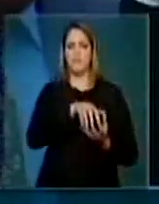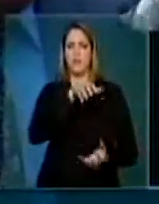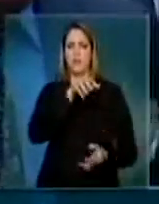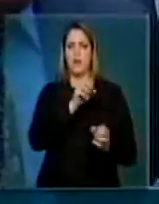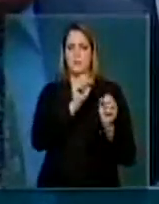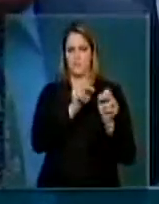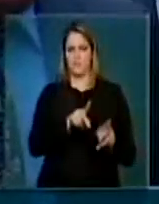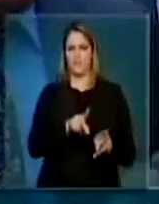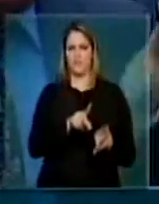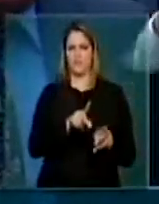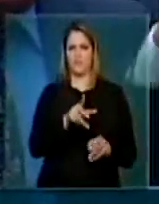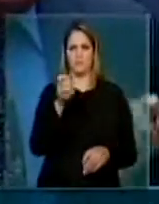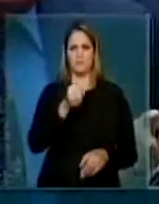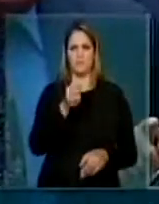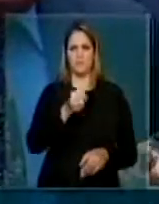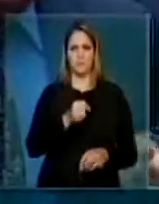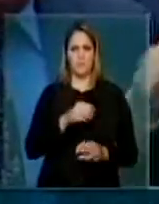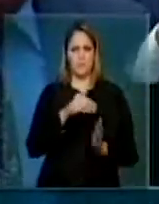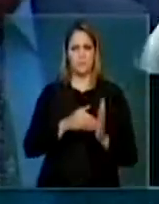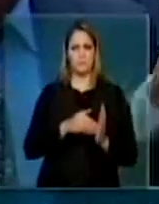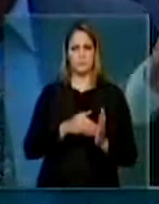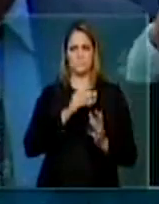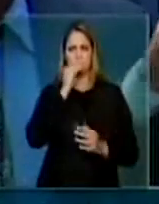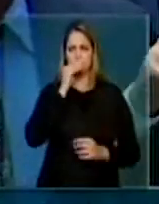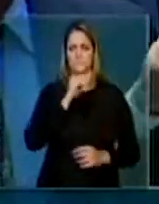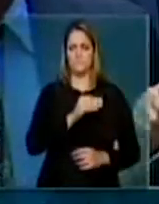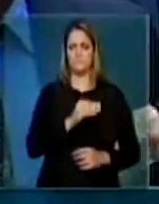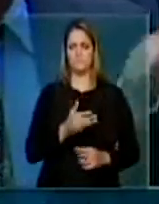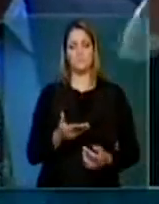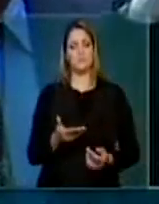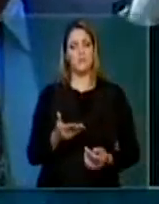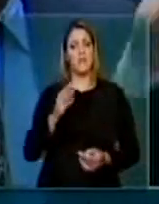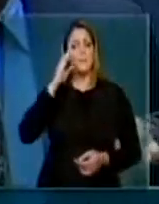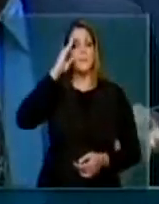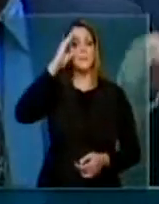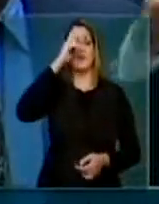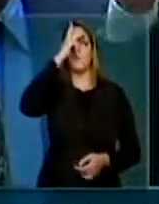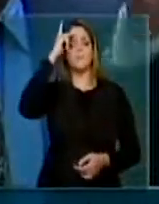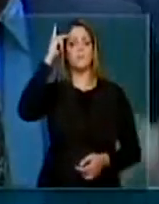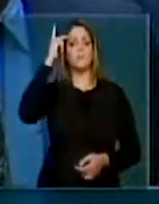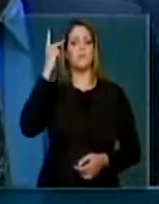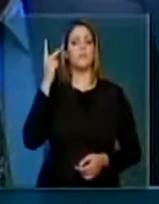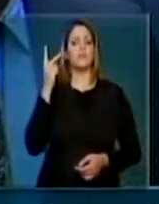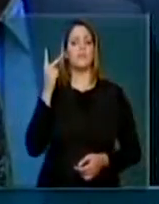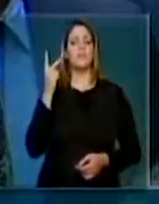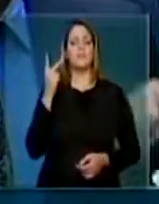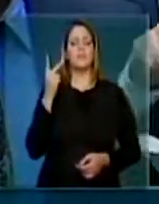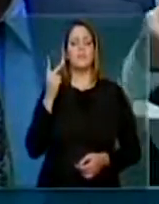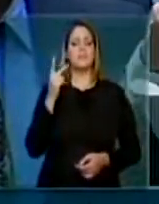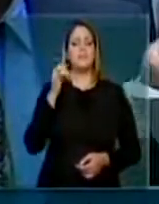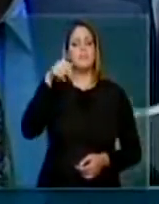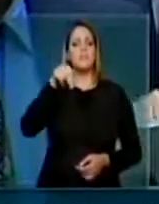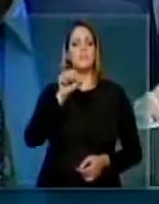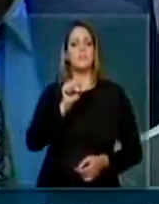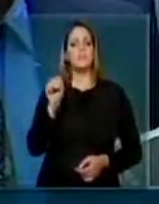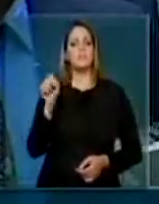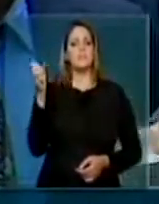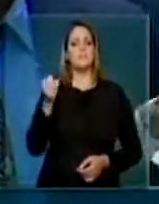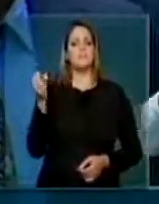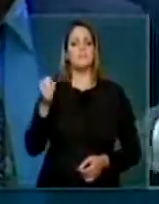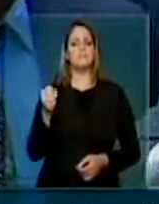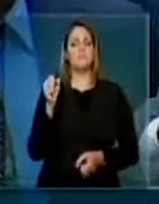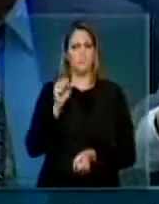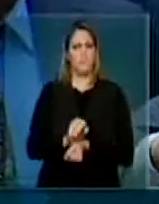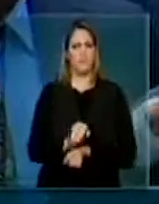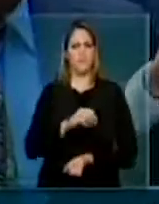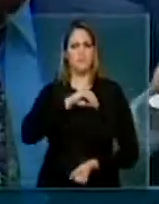a segundo plano. E principalmente aqueles que têm benefícios pensionistas do sistema. Por isso é preciso alertar a todos